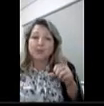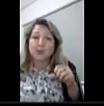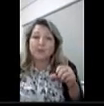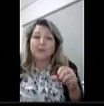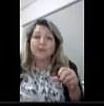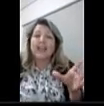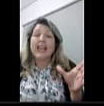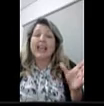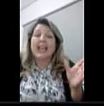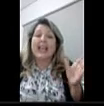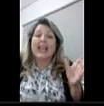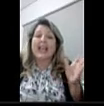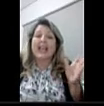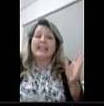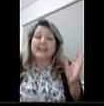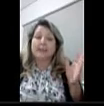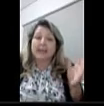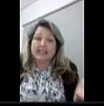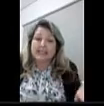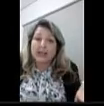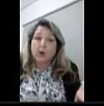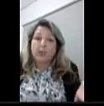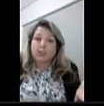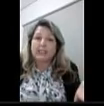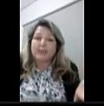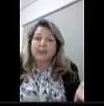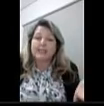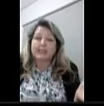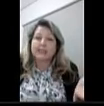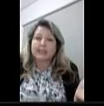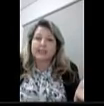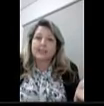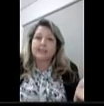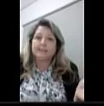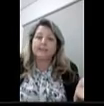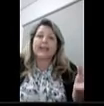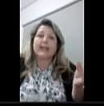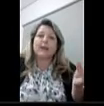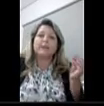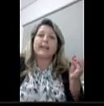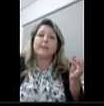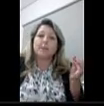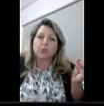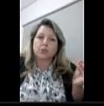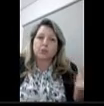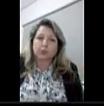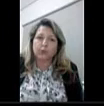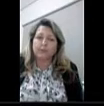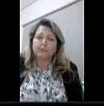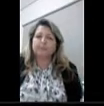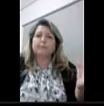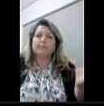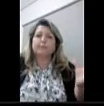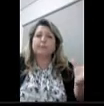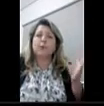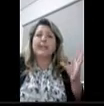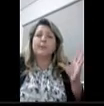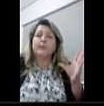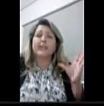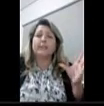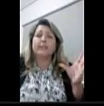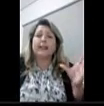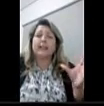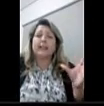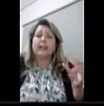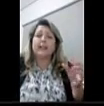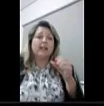Desculpa. Estabelecer a rotina para essa criança, né? o tempo de estudo, o tempo